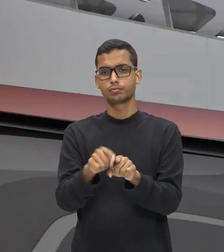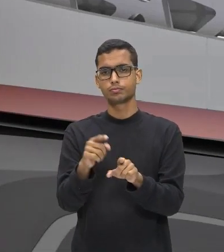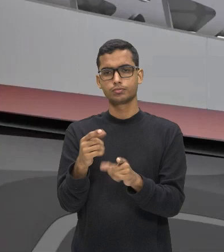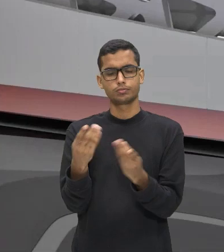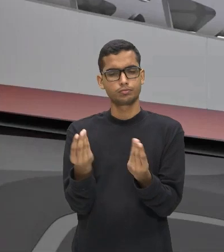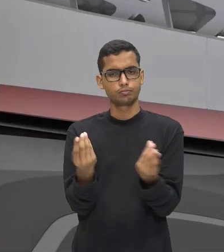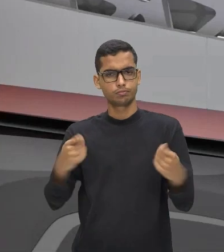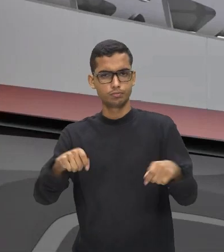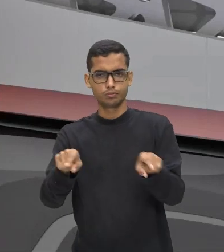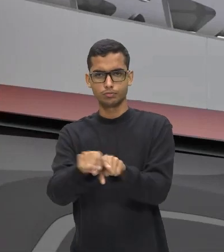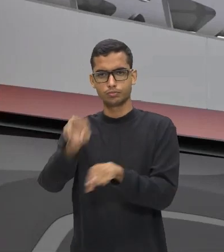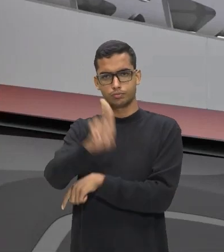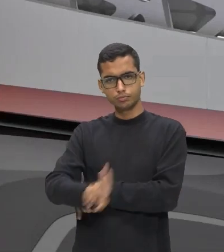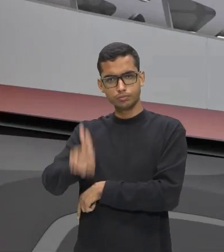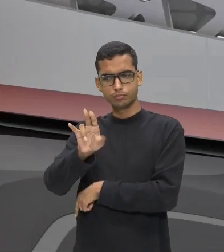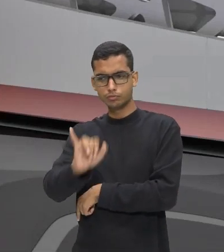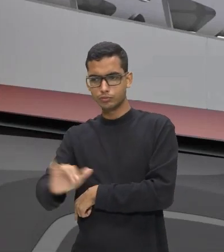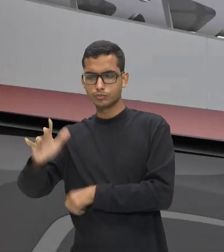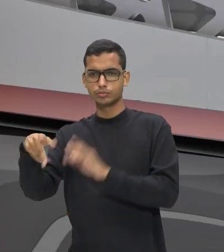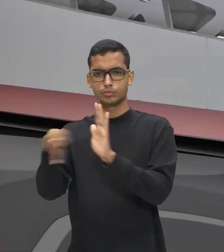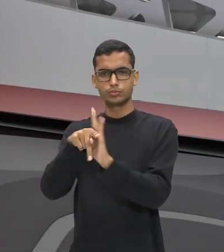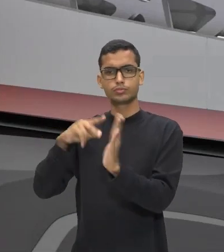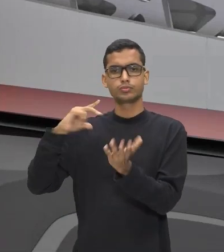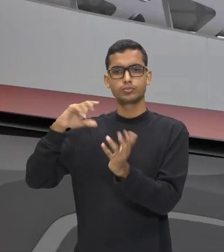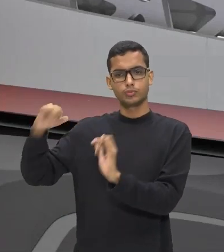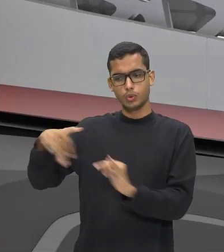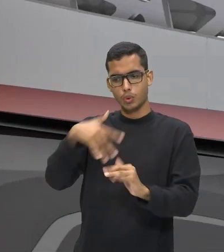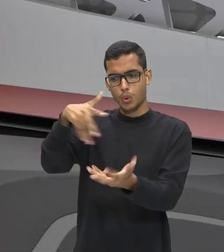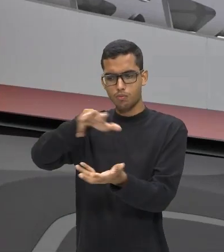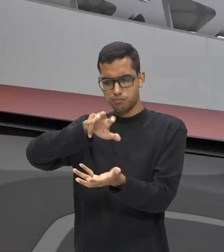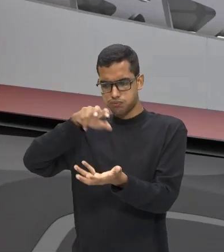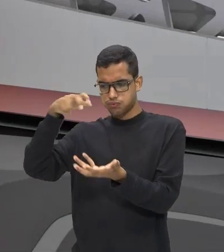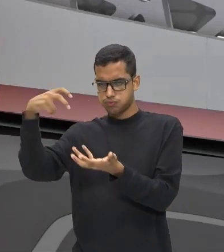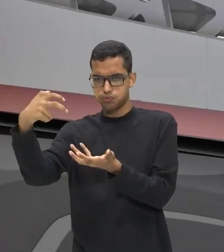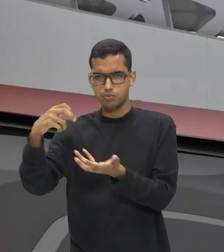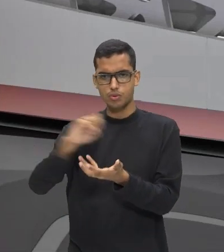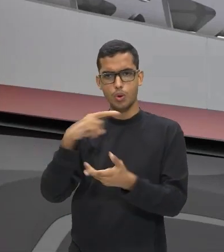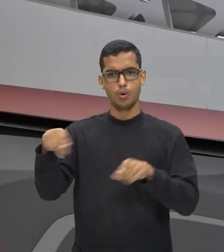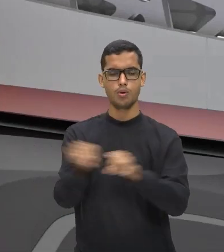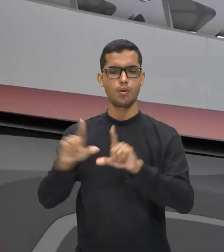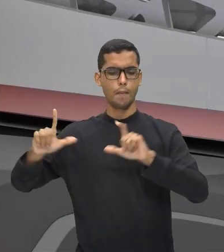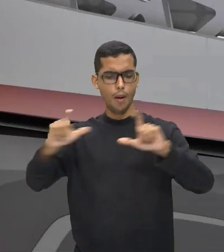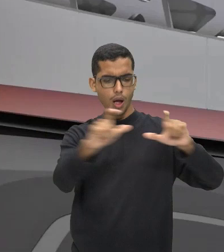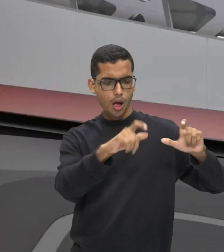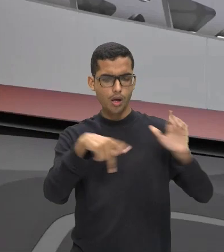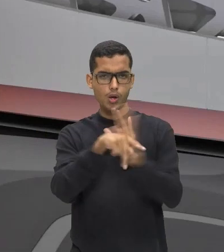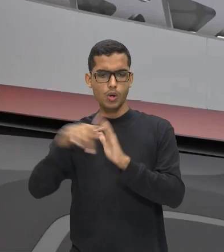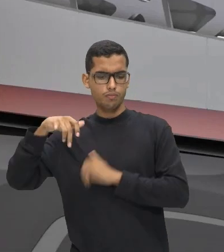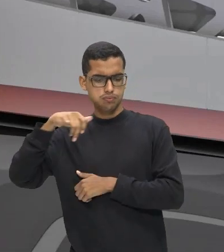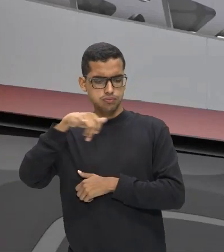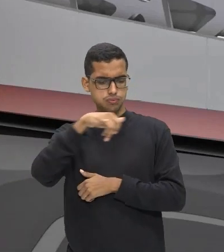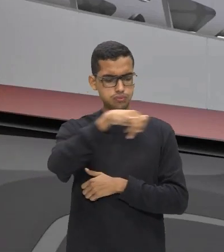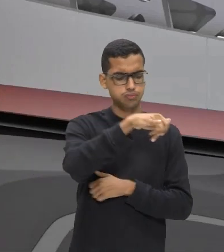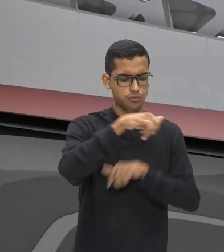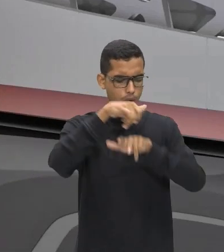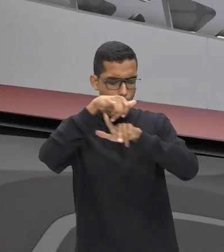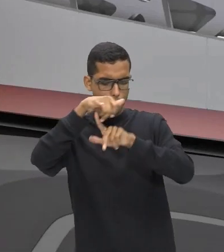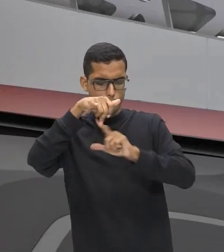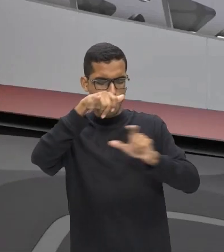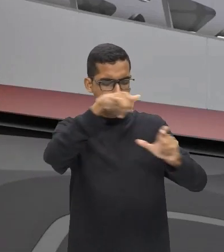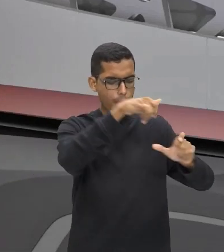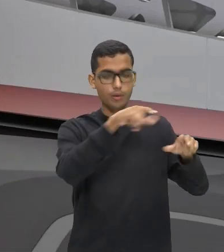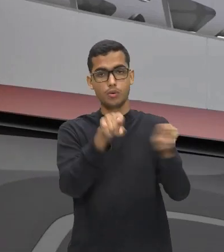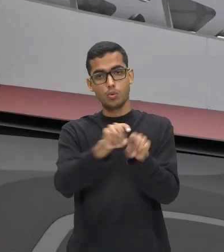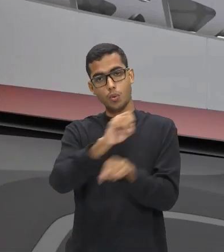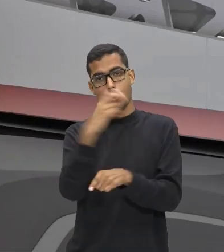ele pode ser utilizando imagens de satélite, ele pode ser feito usando fotografias aéreas, ele pode ser feito mesmo até indo